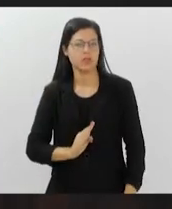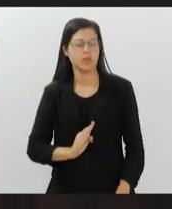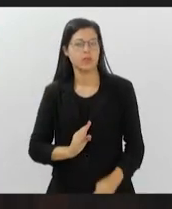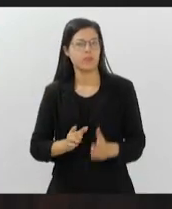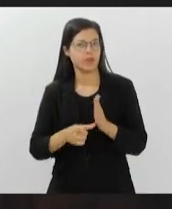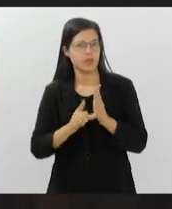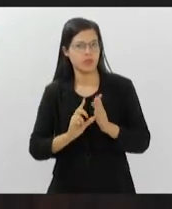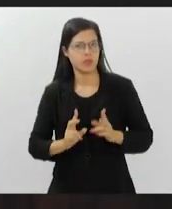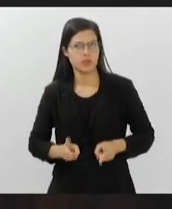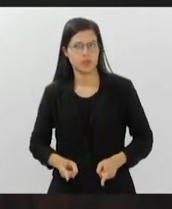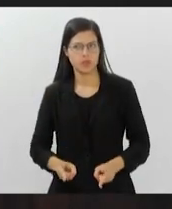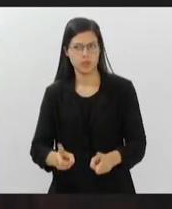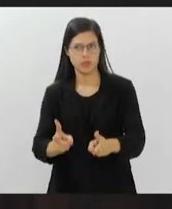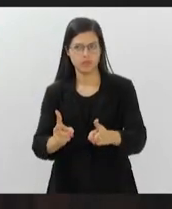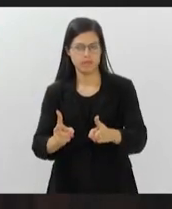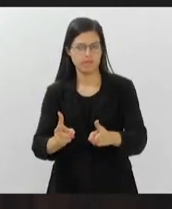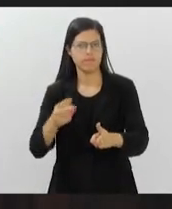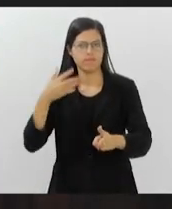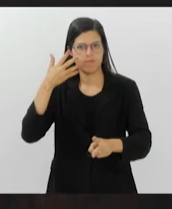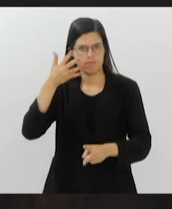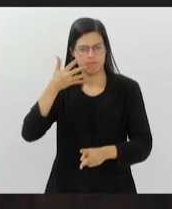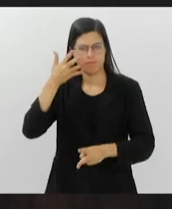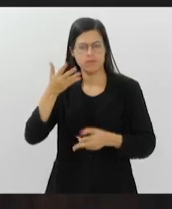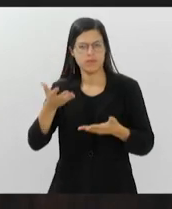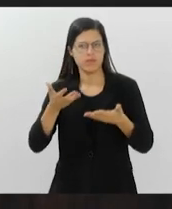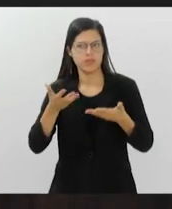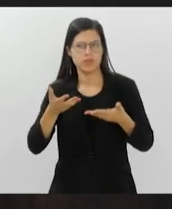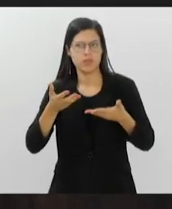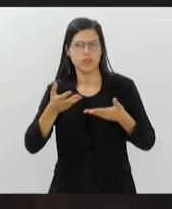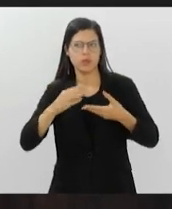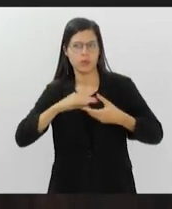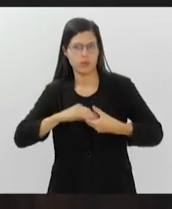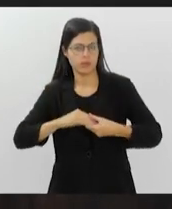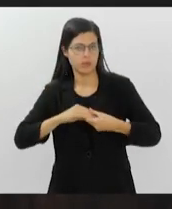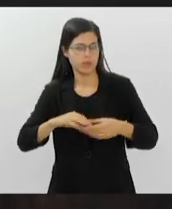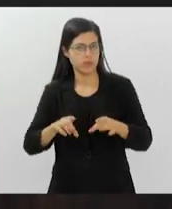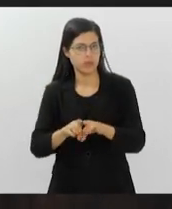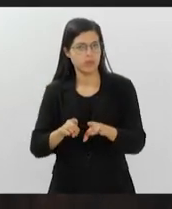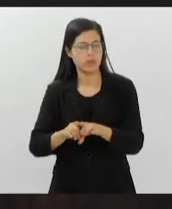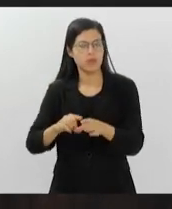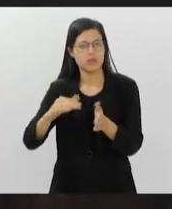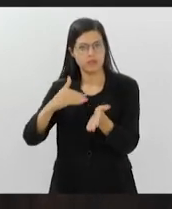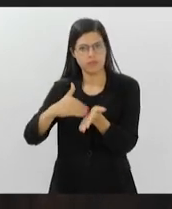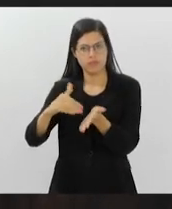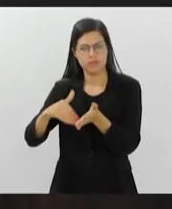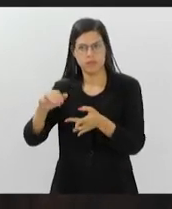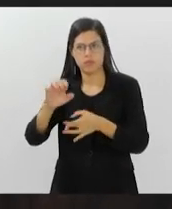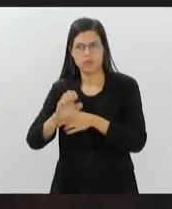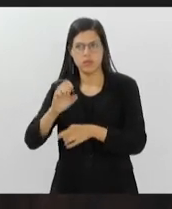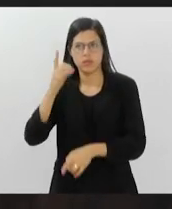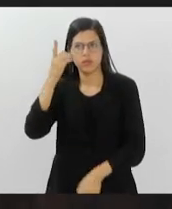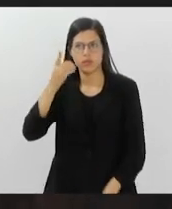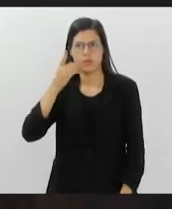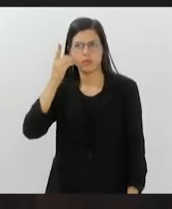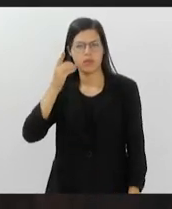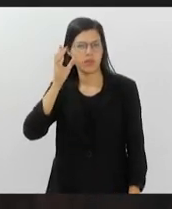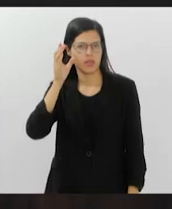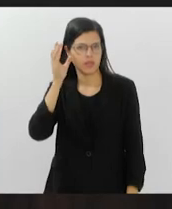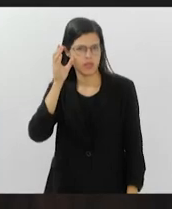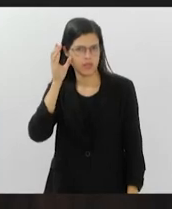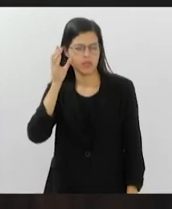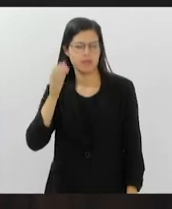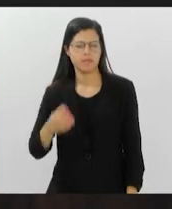seguimento à minha fala, eu queria saudar a nossa secretária do Estado, que é a deputada Célia